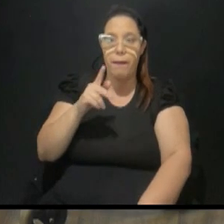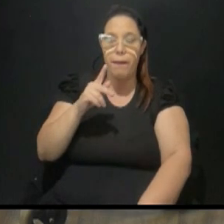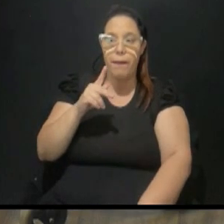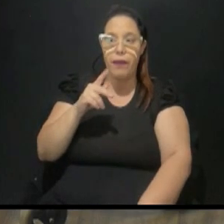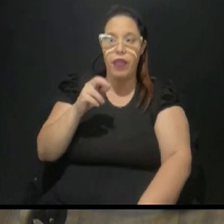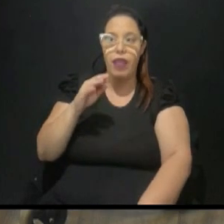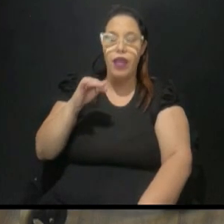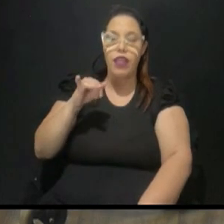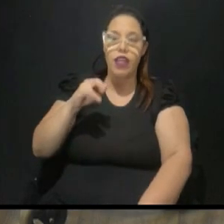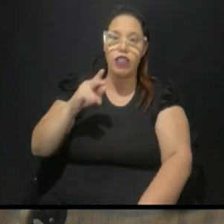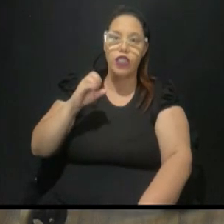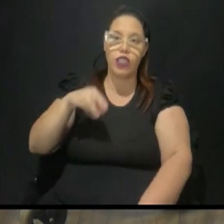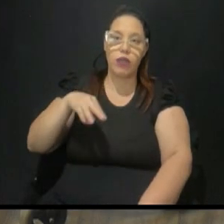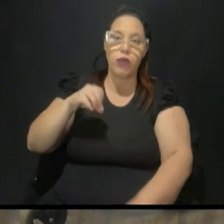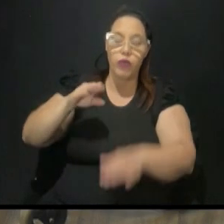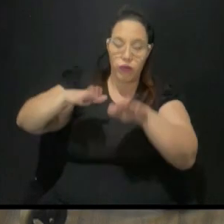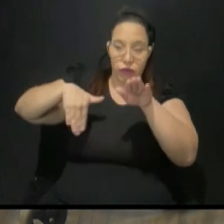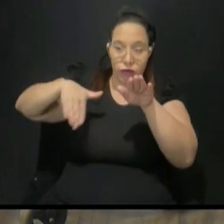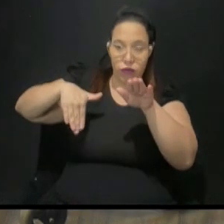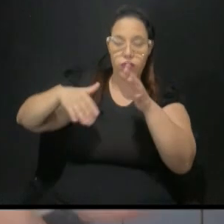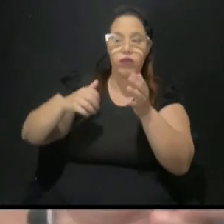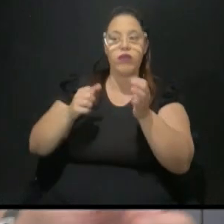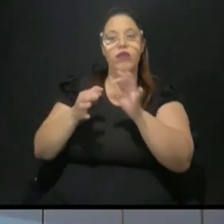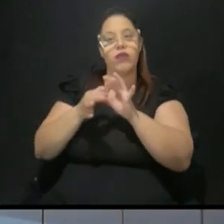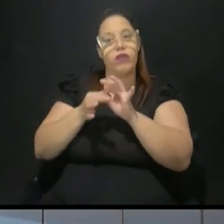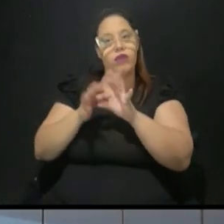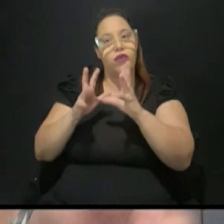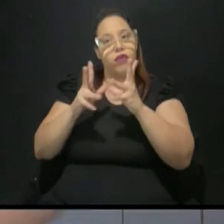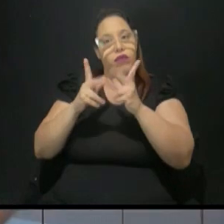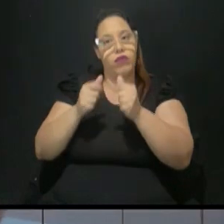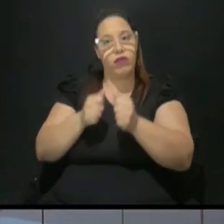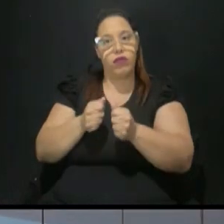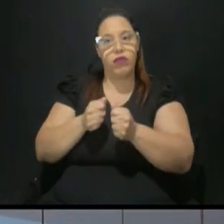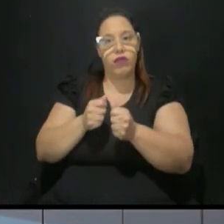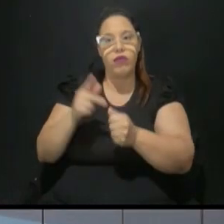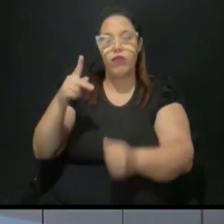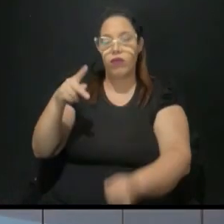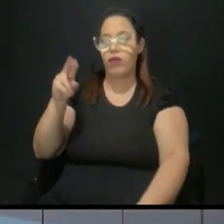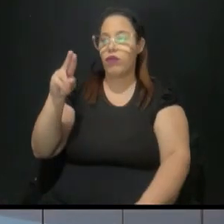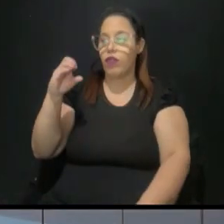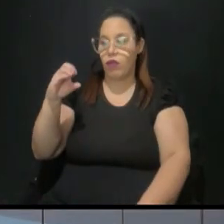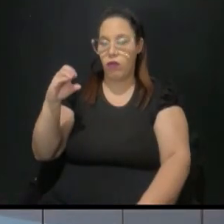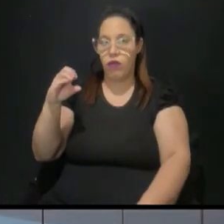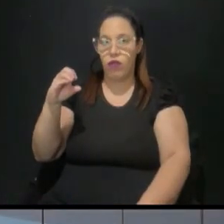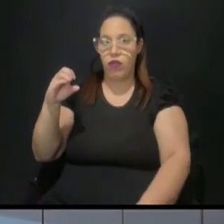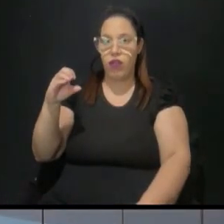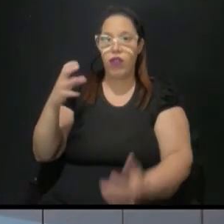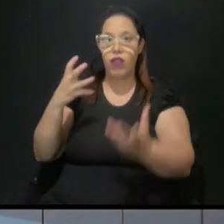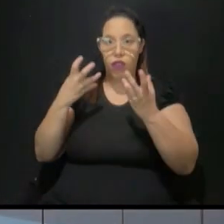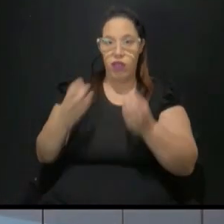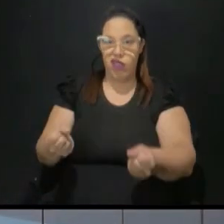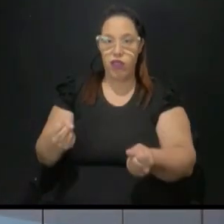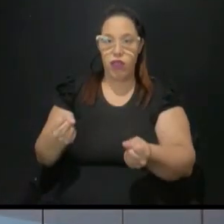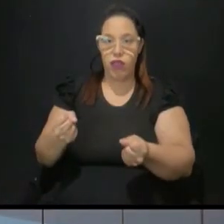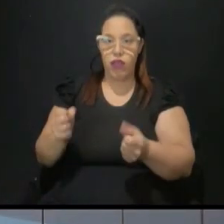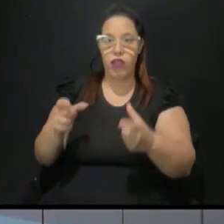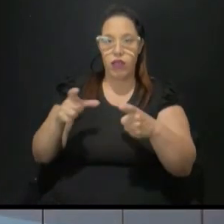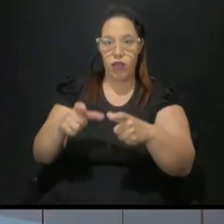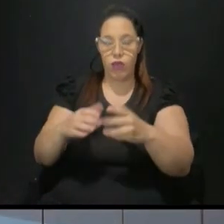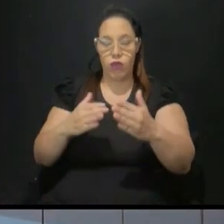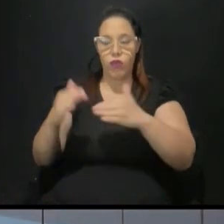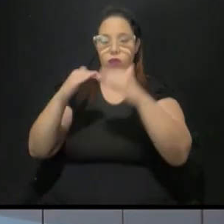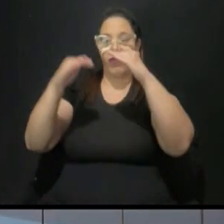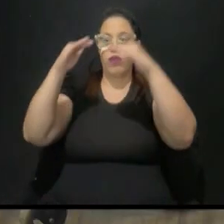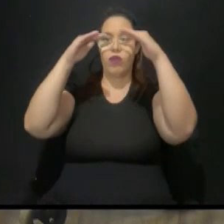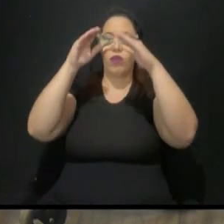Lembrando que a grande parceira que une todos nós é a PUC, porque ela nos recebe e é onde a gente desenvolve as principais ações.